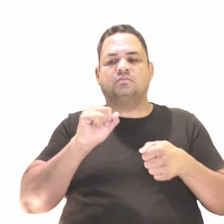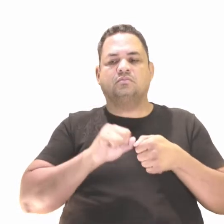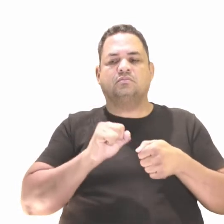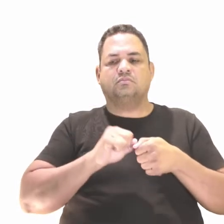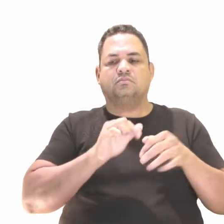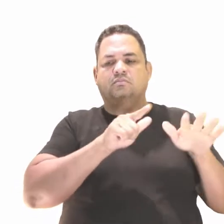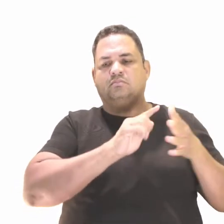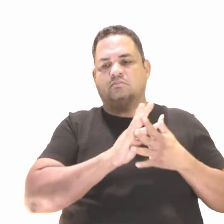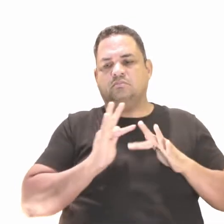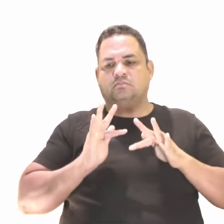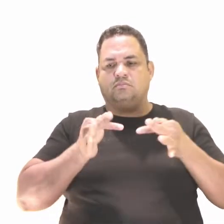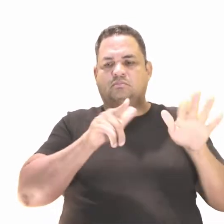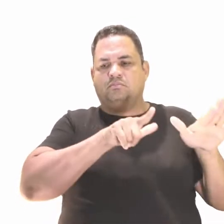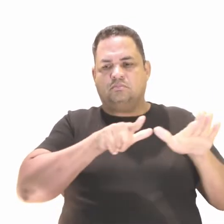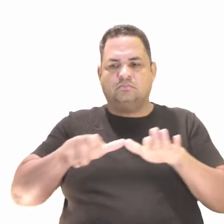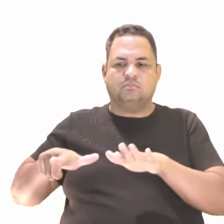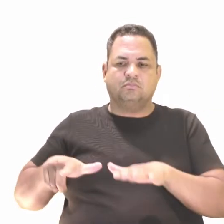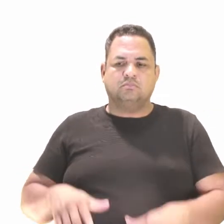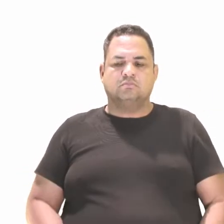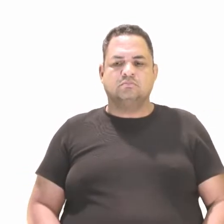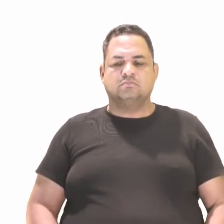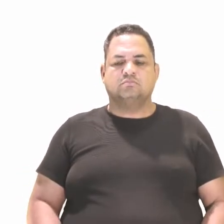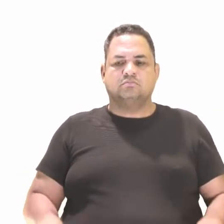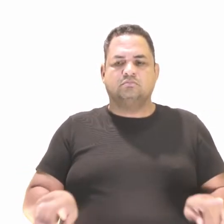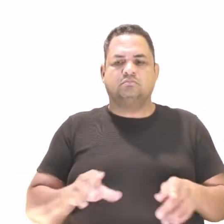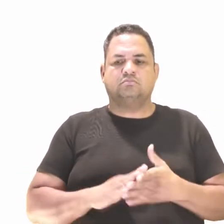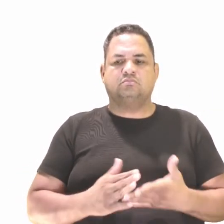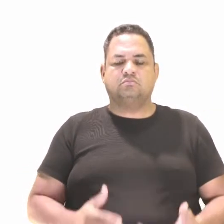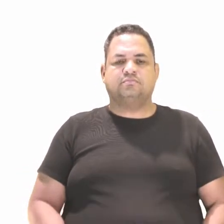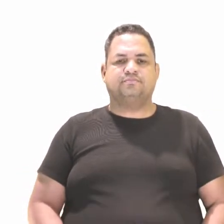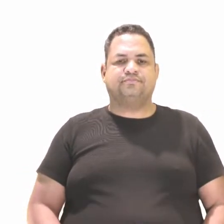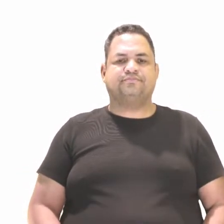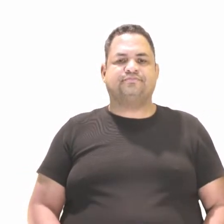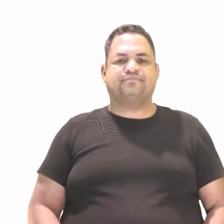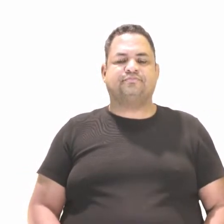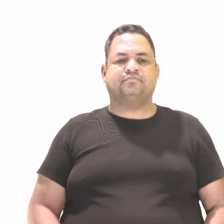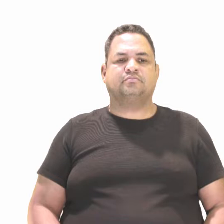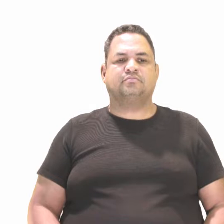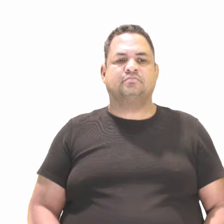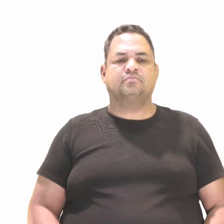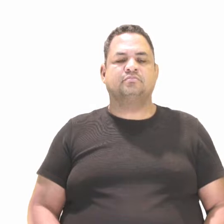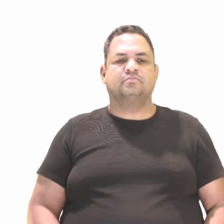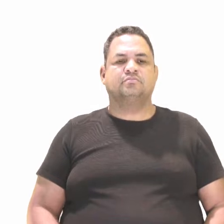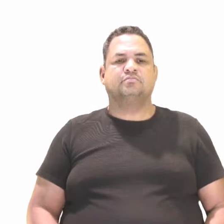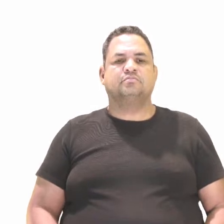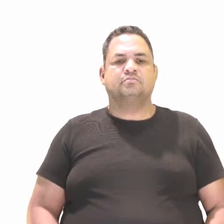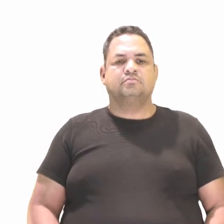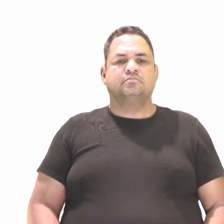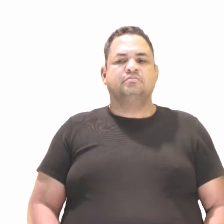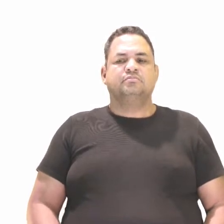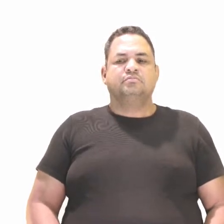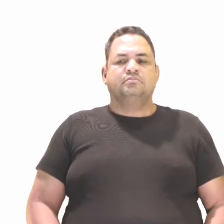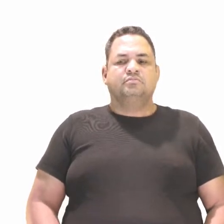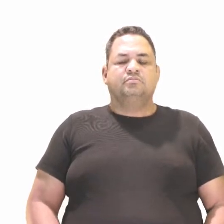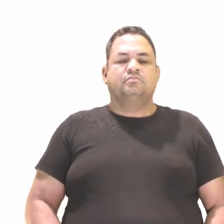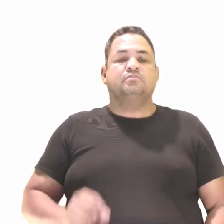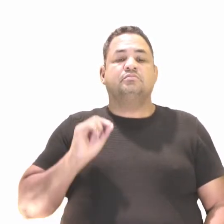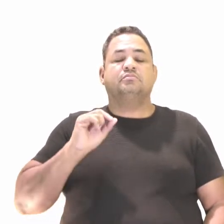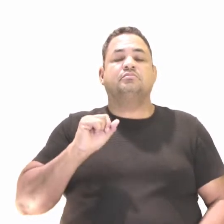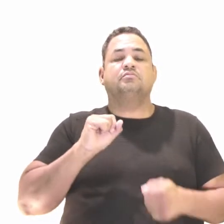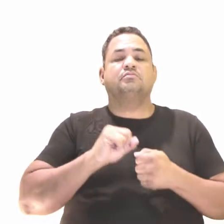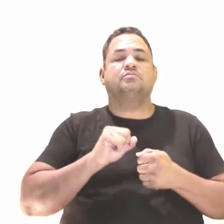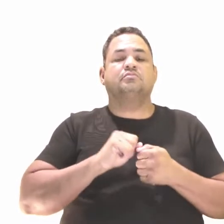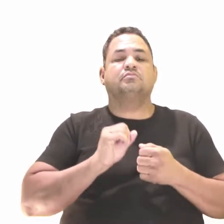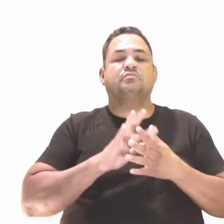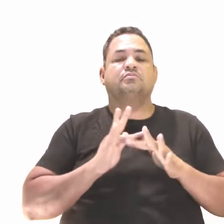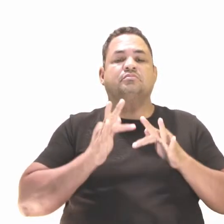este final de semana, né? Não sei se ficaria muito ideal. Então, what are you doing this weekend? O que você vai fazer nesse final